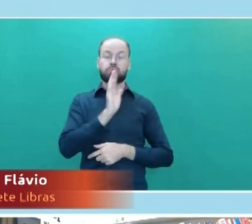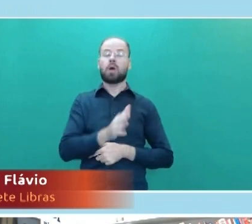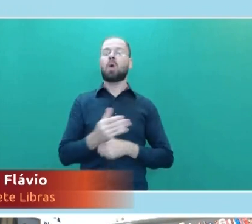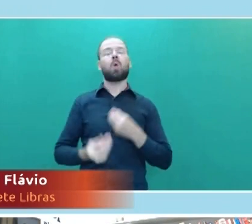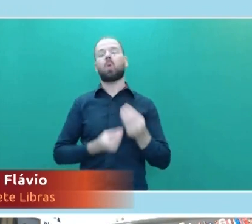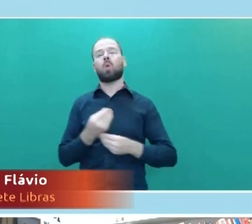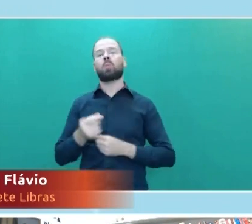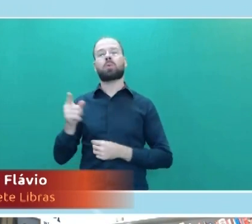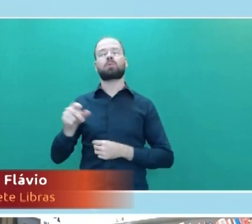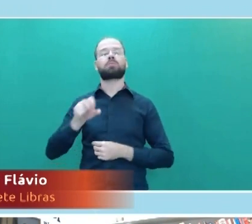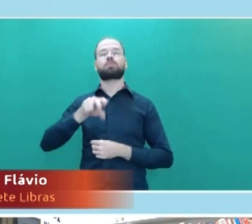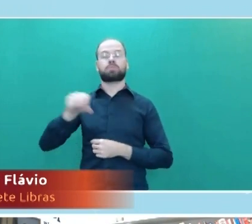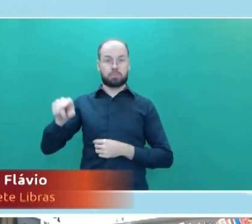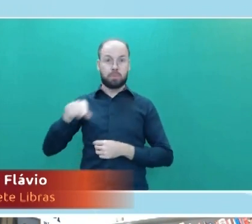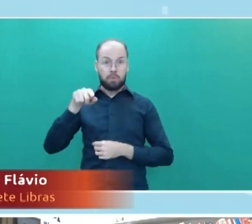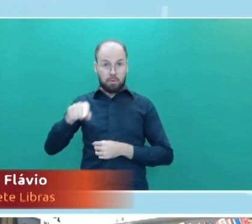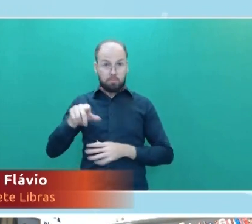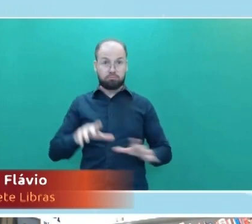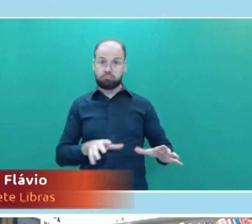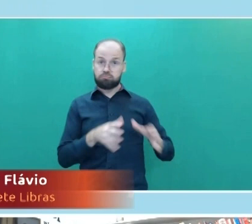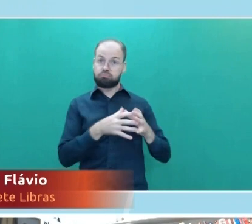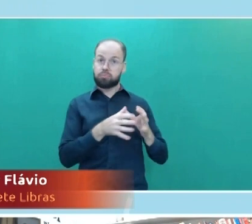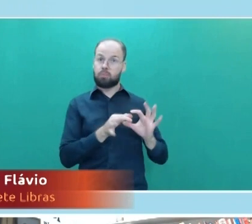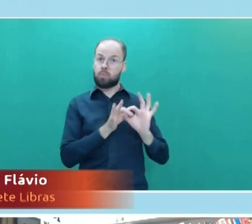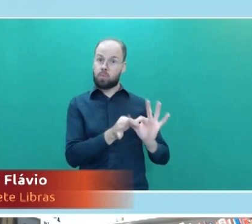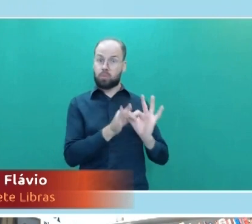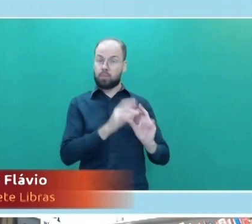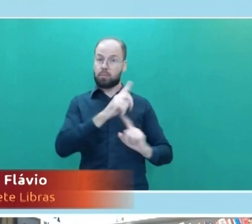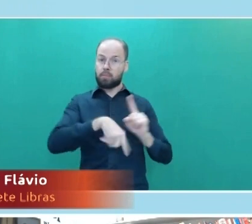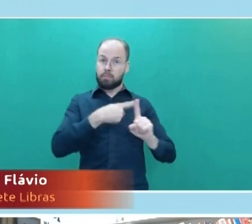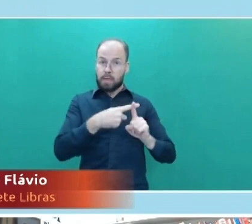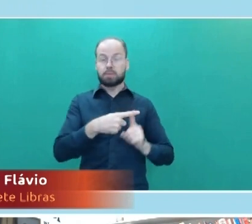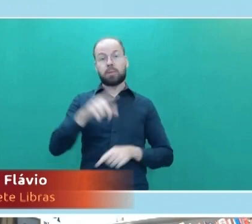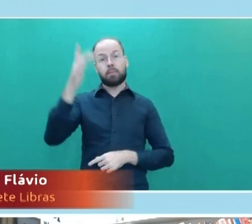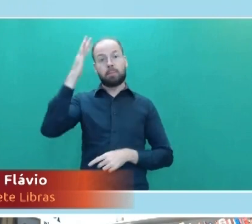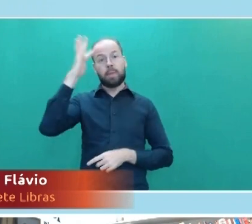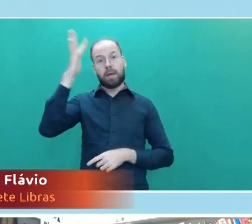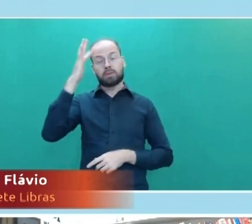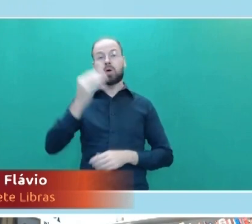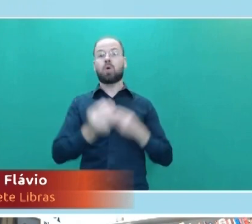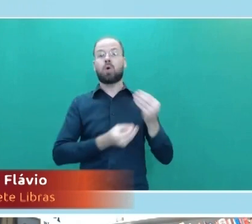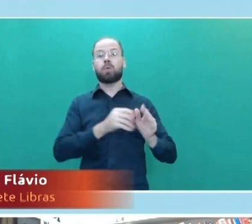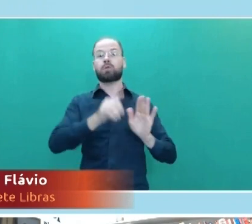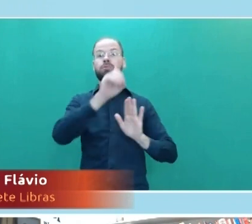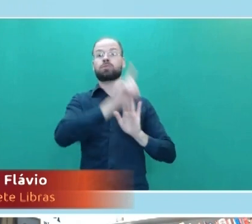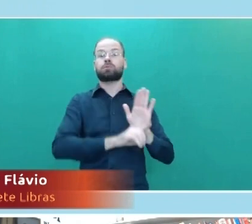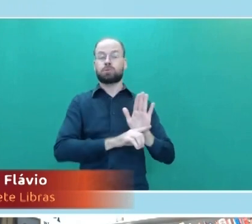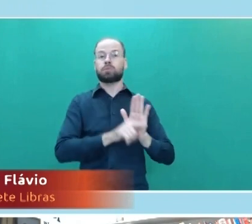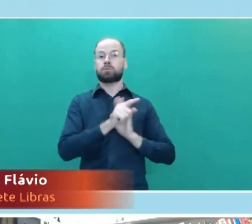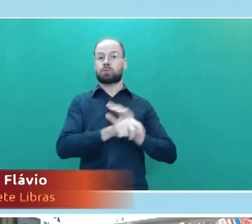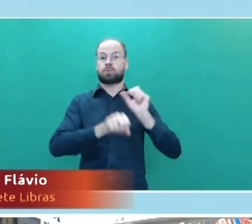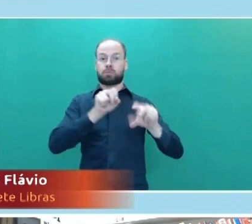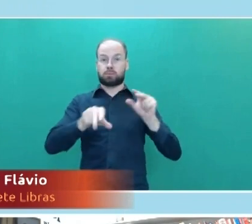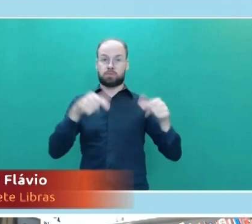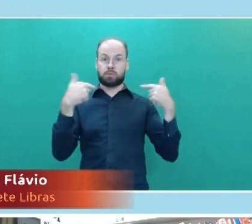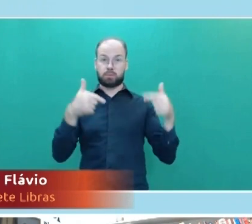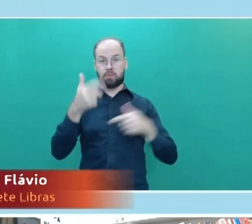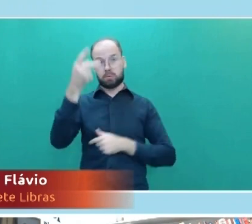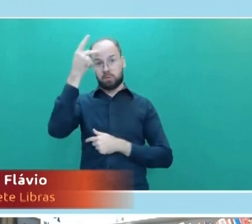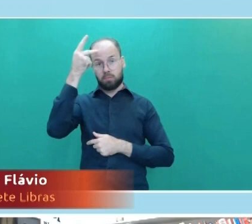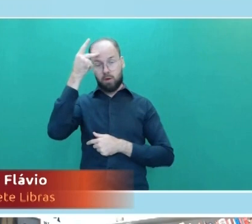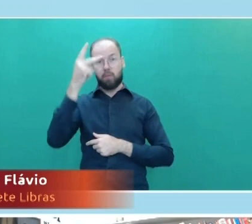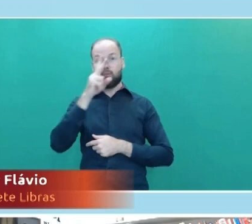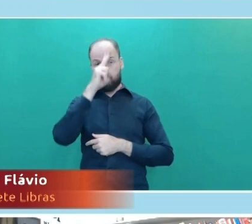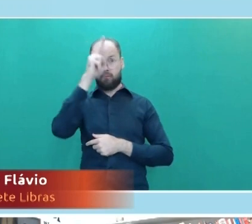Marco? Essa categoria tem se unido mais, ela tem pensado mais em direito? A gente vê o movimento dos entregadores em São Paulo, né, muito forte